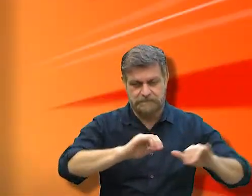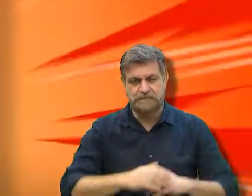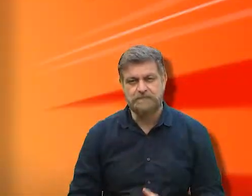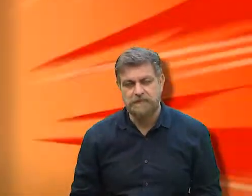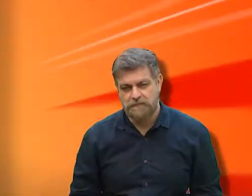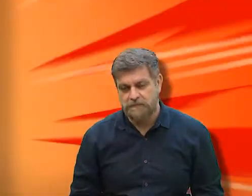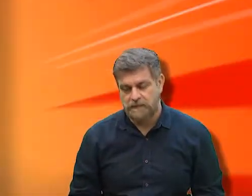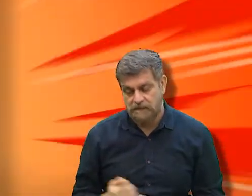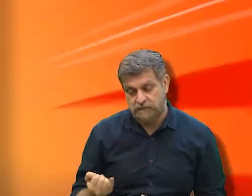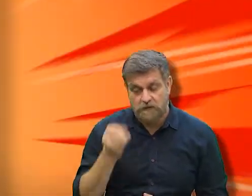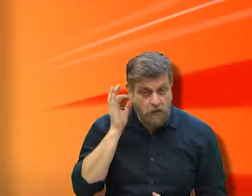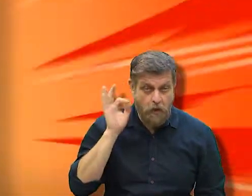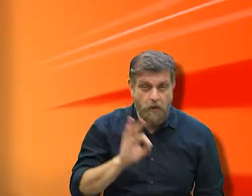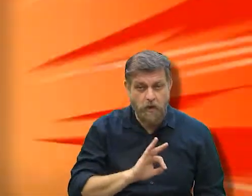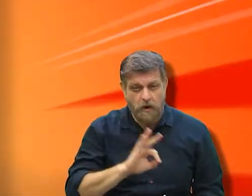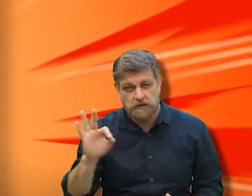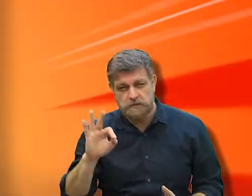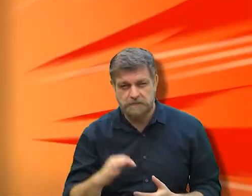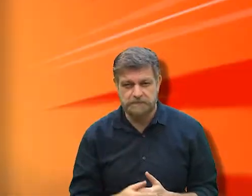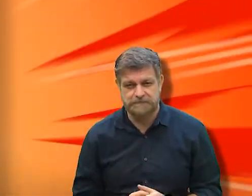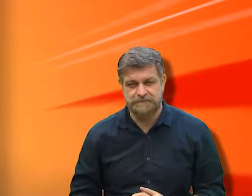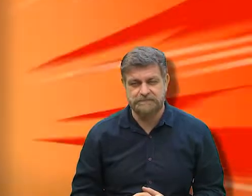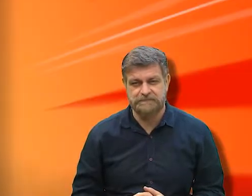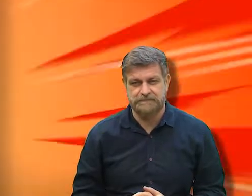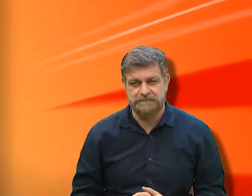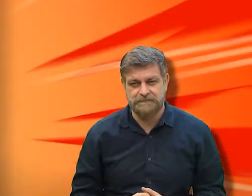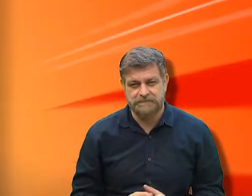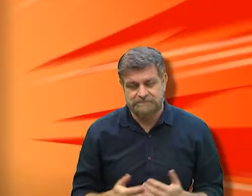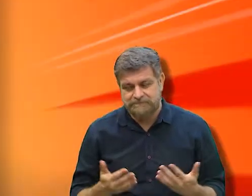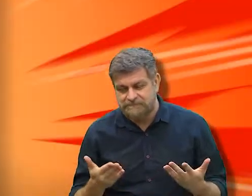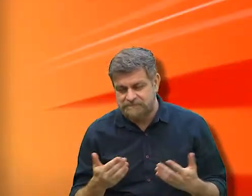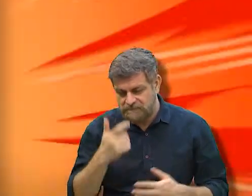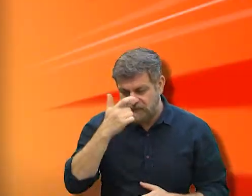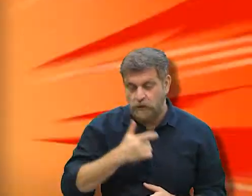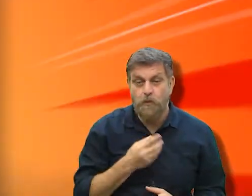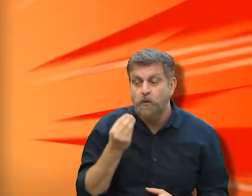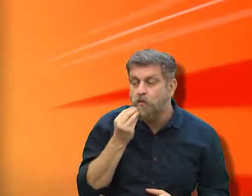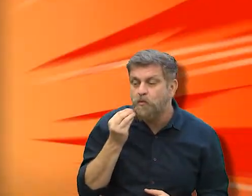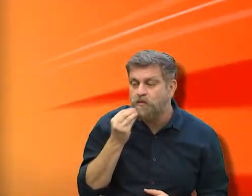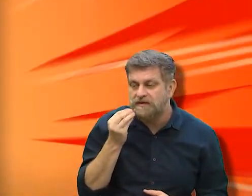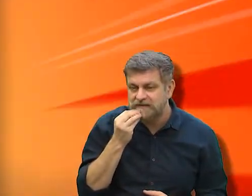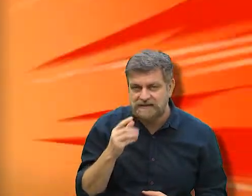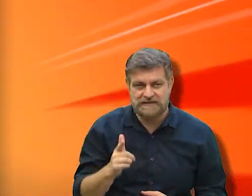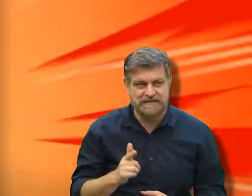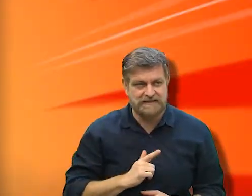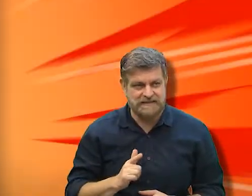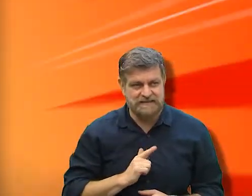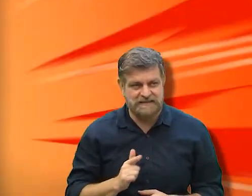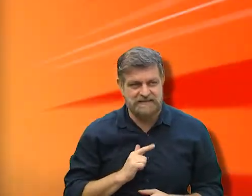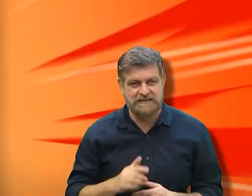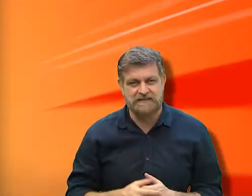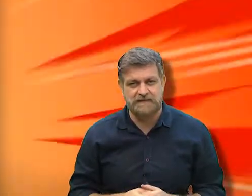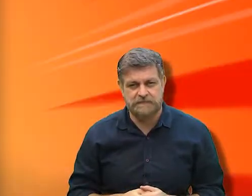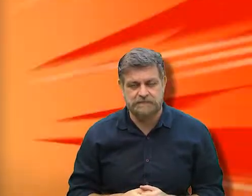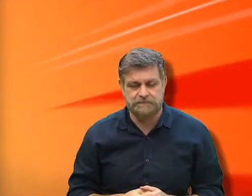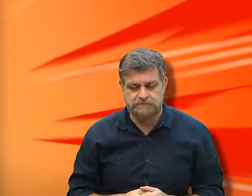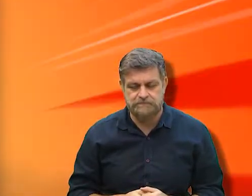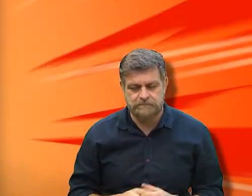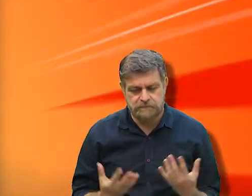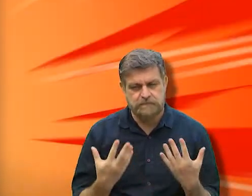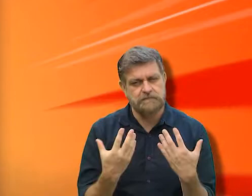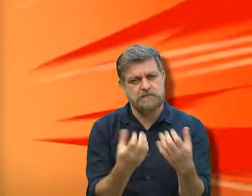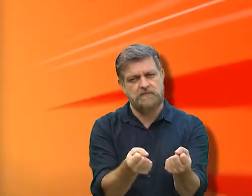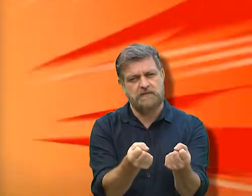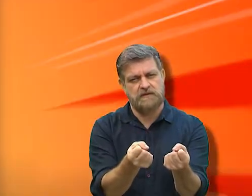tecnologia. Fiz MBA em gestão de projetos, que me ajudou muito, inclusive na escrita, me ajudou muito, inclusive